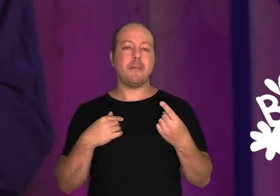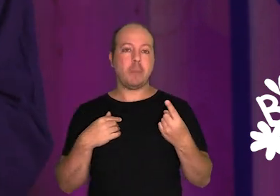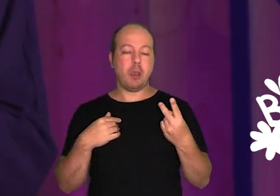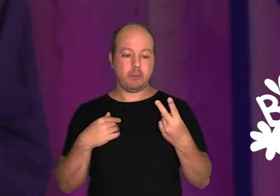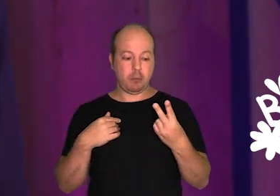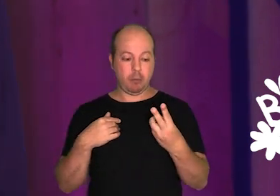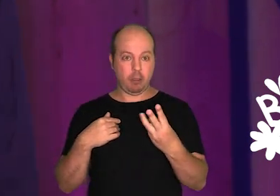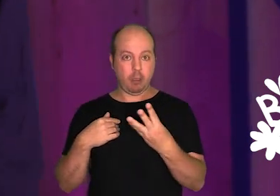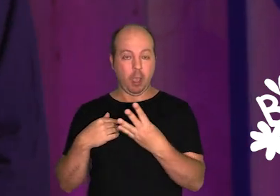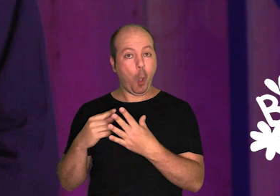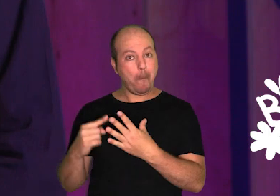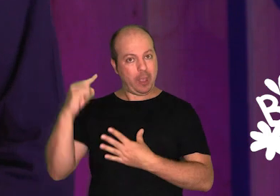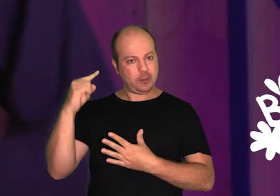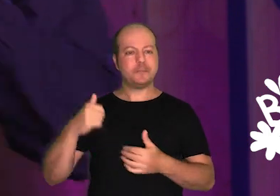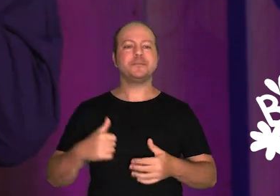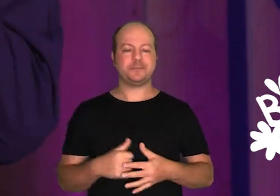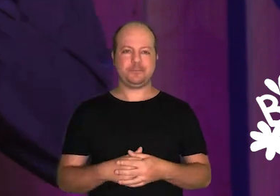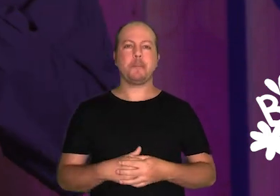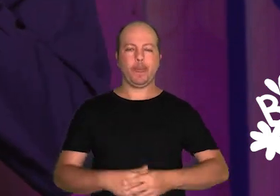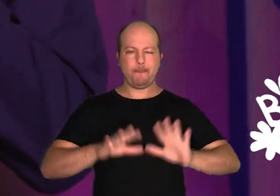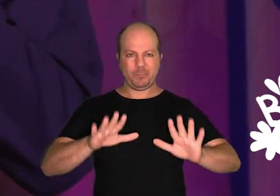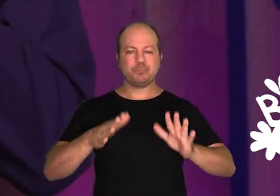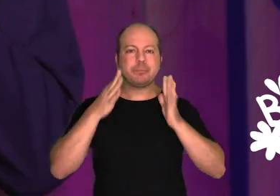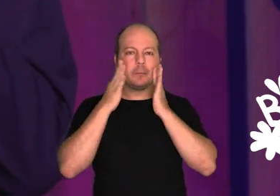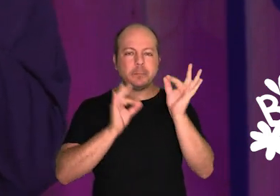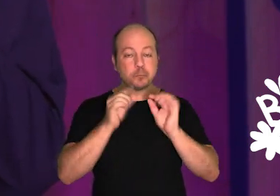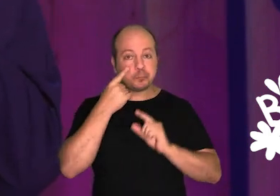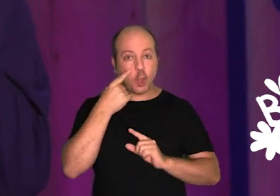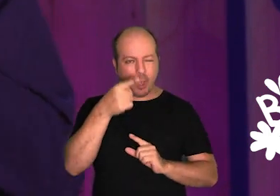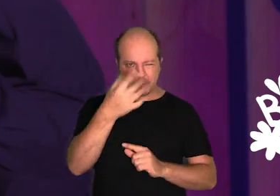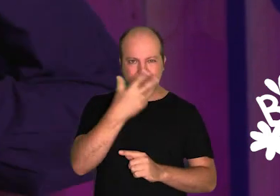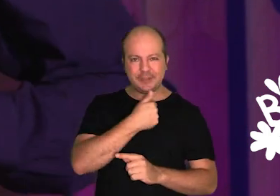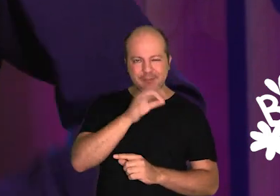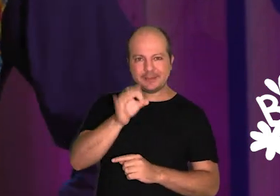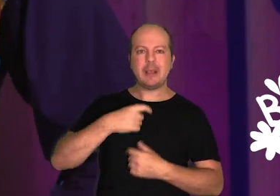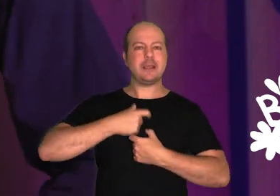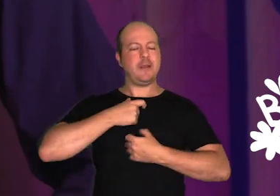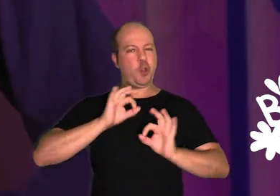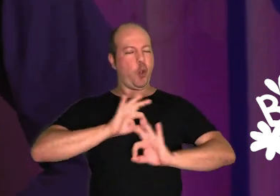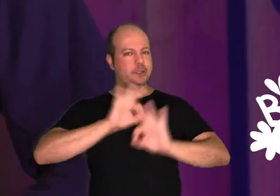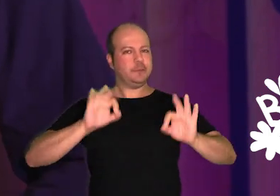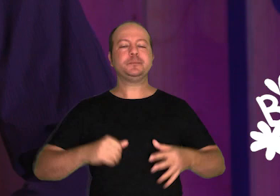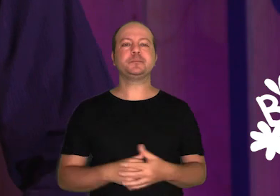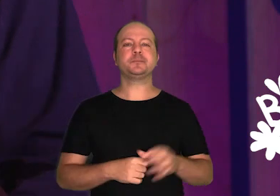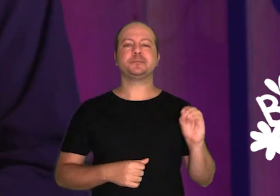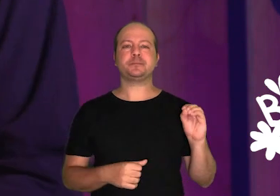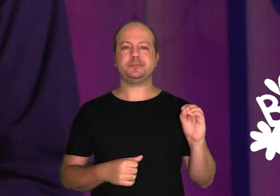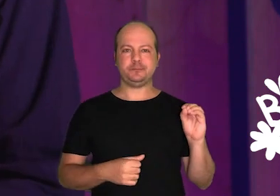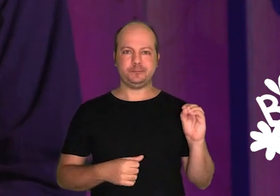vai aumentando um pouquinho. Tá fechado em mim? Tô bonito? Gravata tá boa? Vamos lá. Zero.